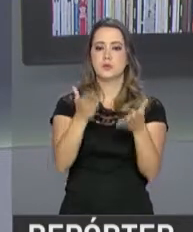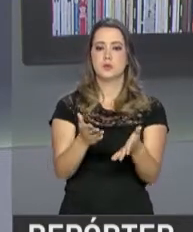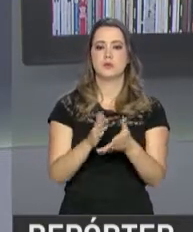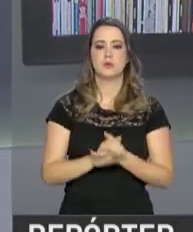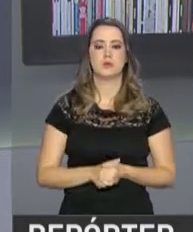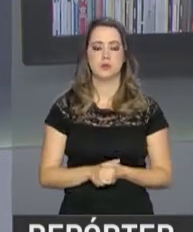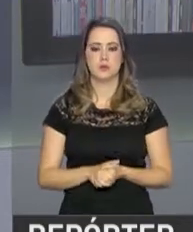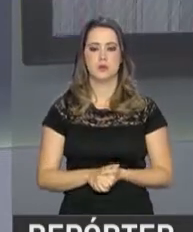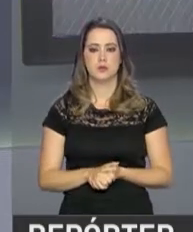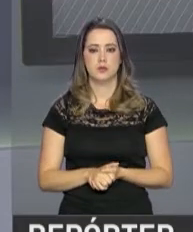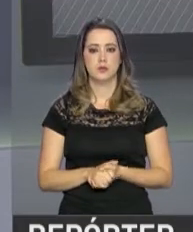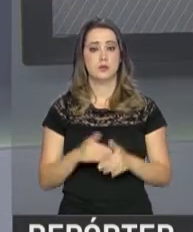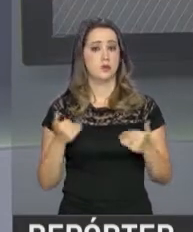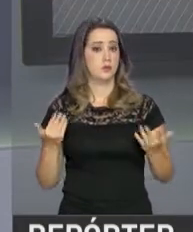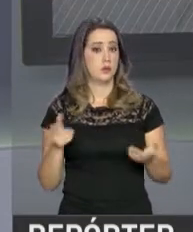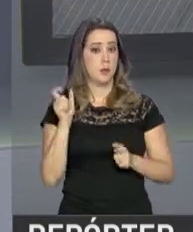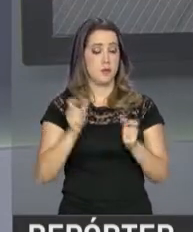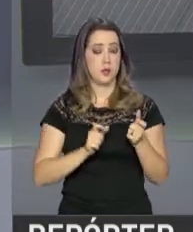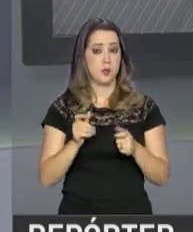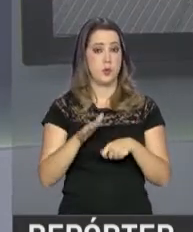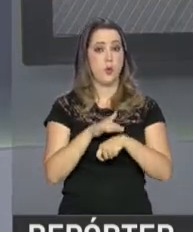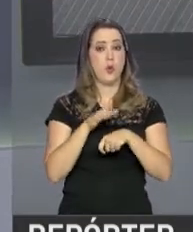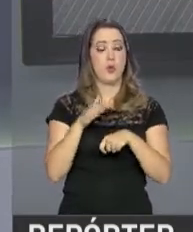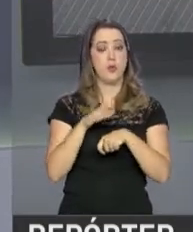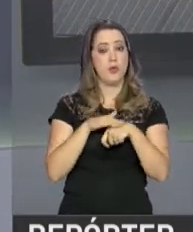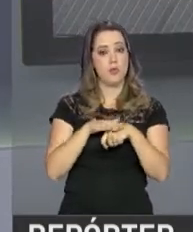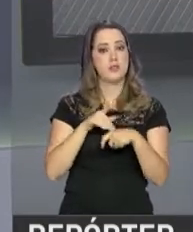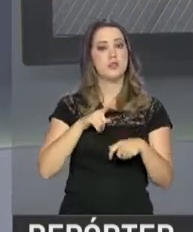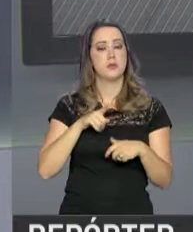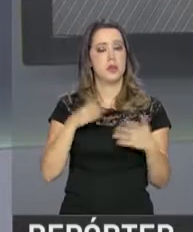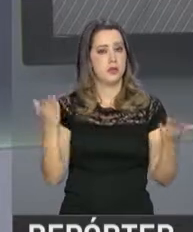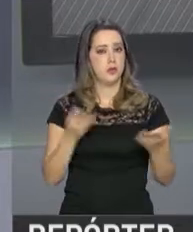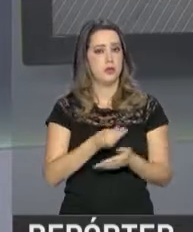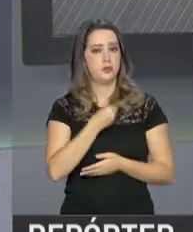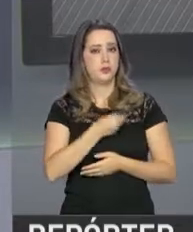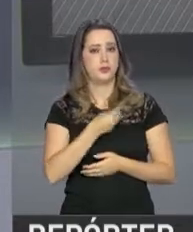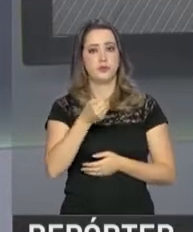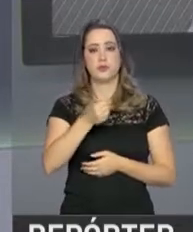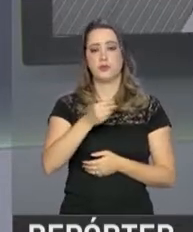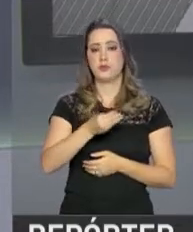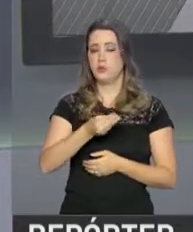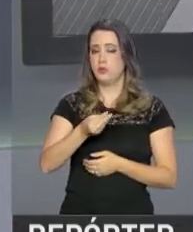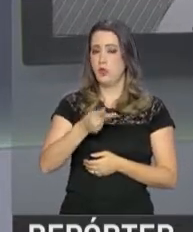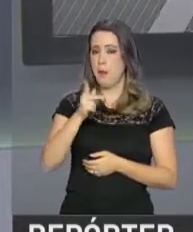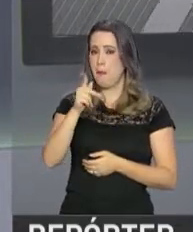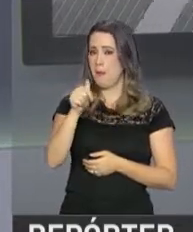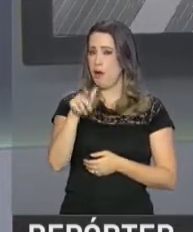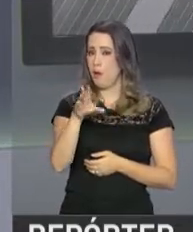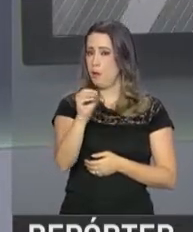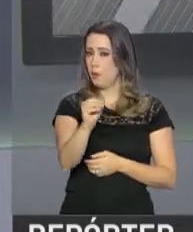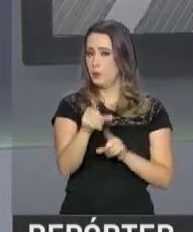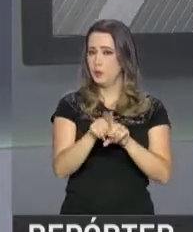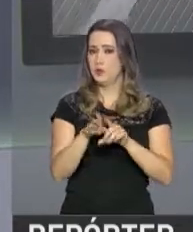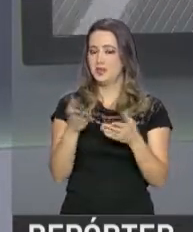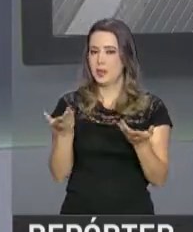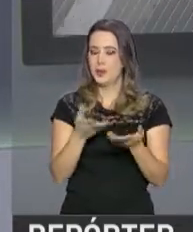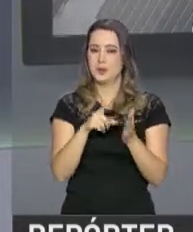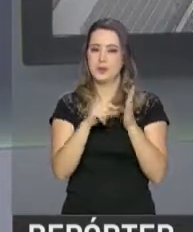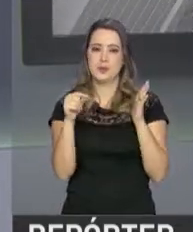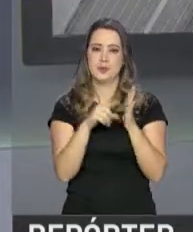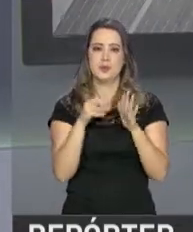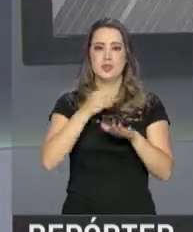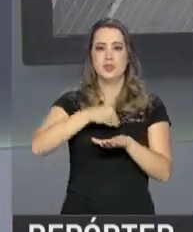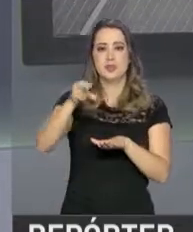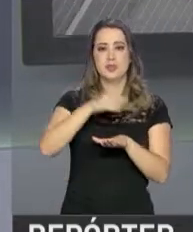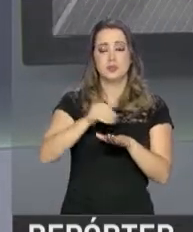aí. E quem agora conversa também ao vivo com a gente é o repórter Pablo Mundim, que está no Palácio do Planalto e tem